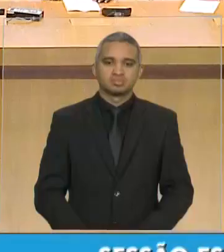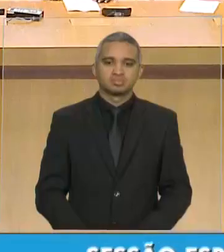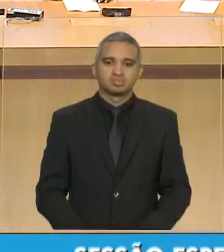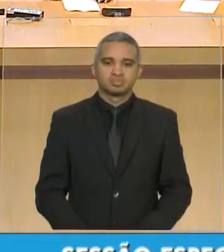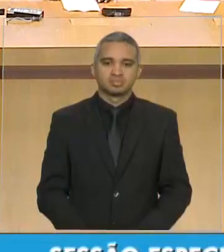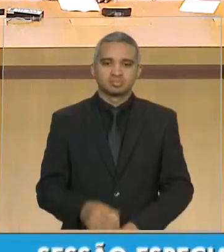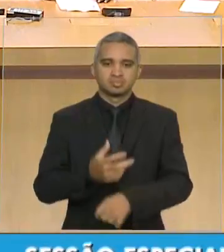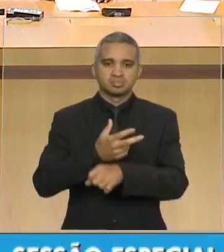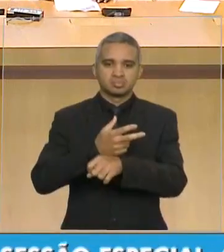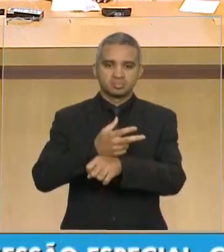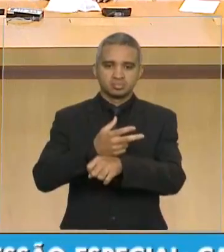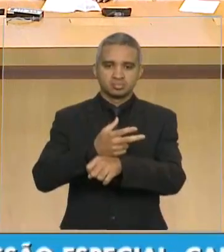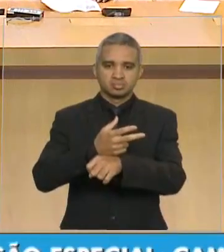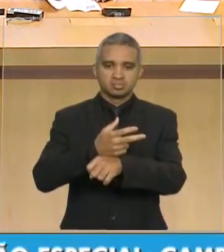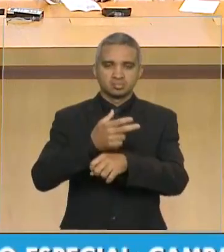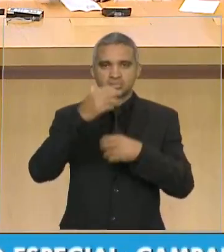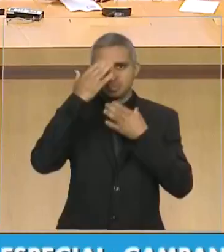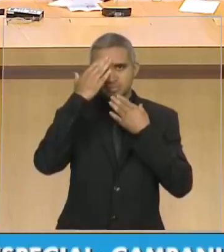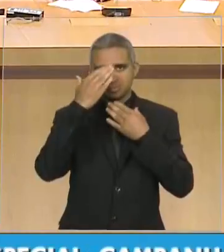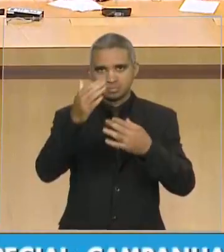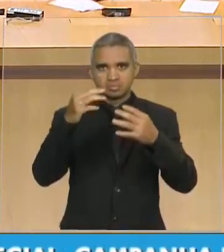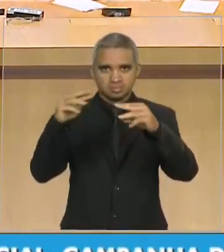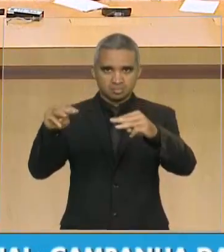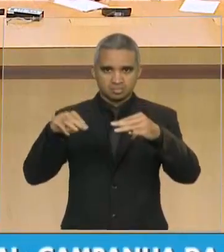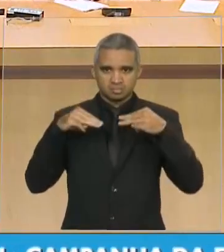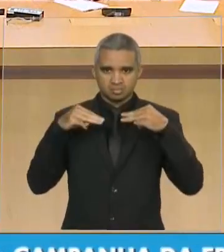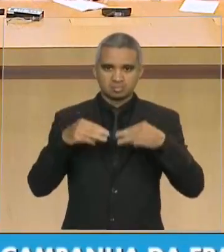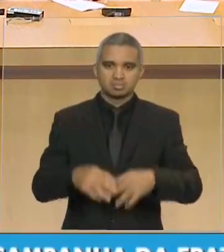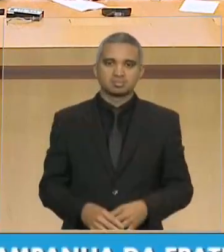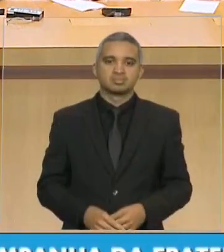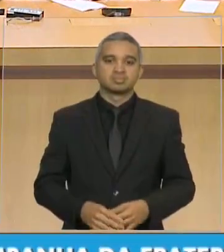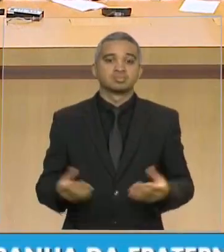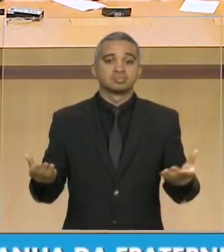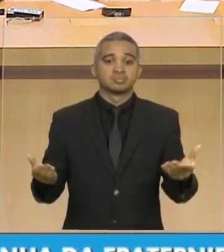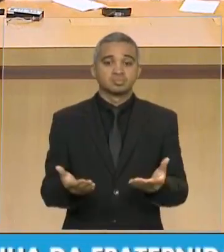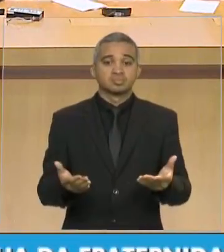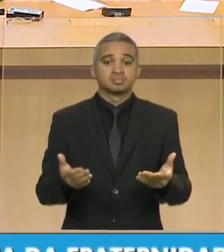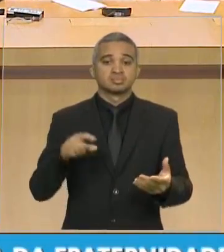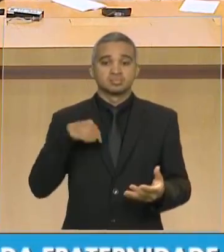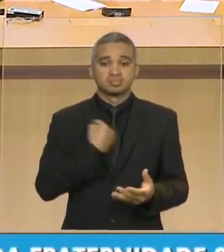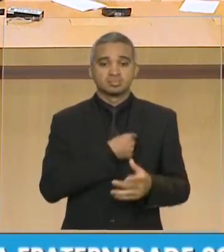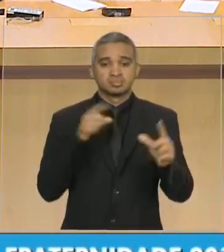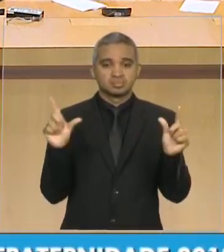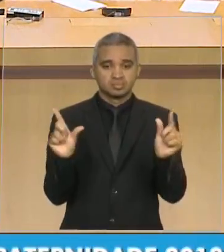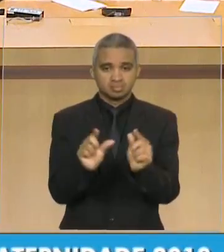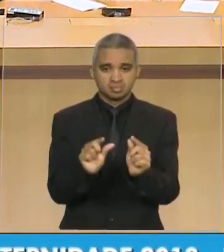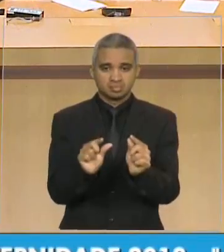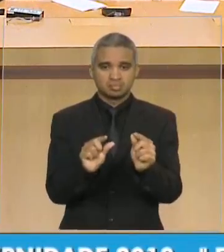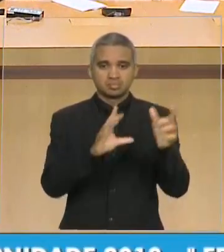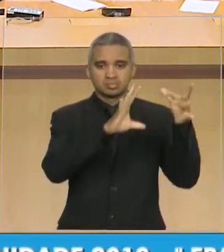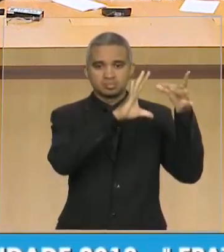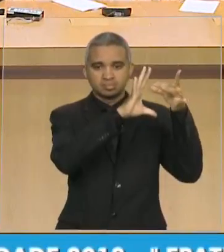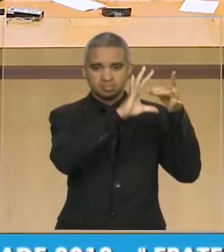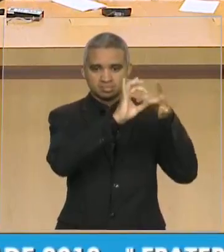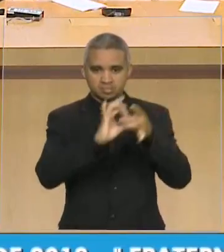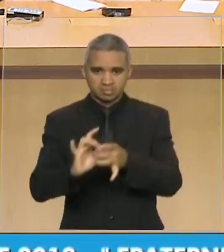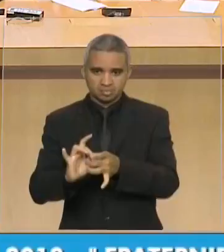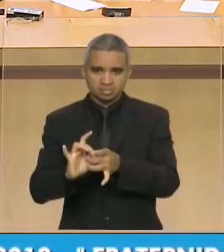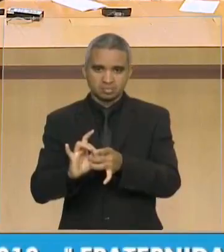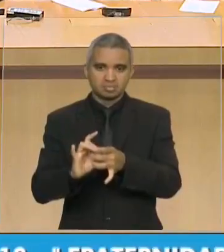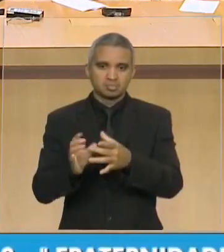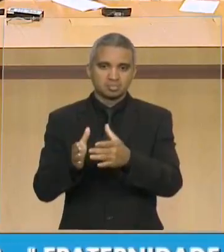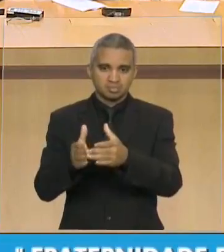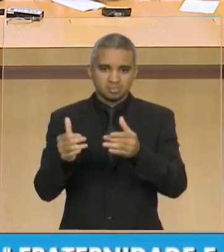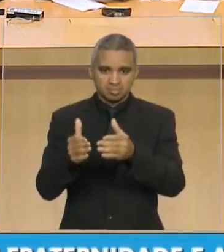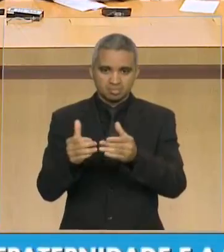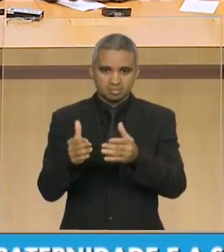pelo vídeo, pela mensagem. Nós vamos agora, em breves palavras, contextualizar esse